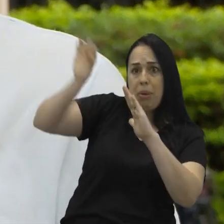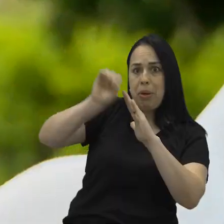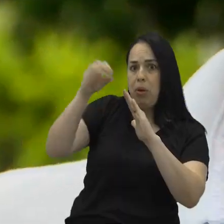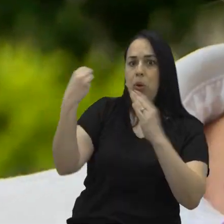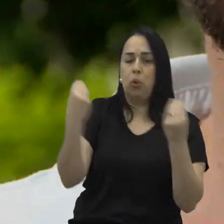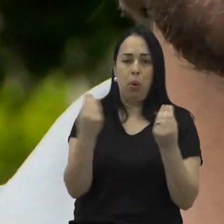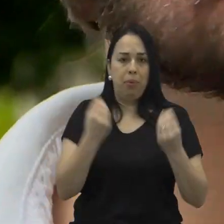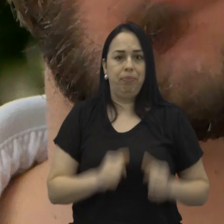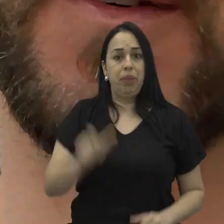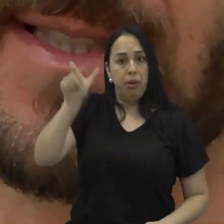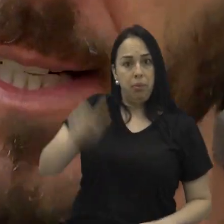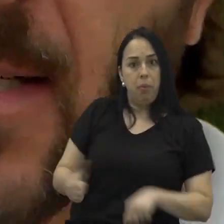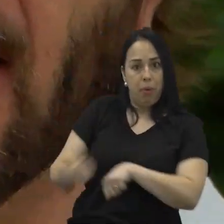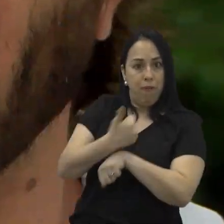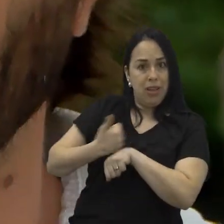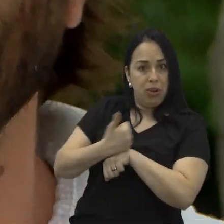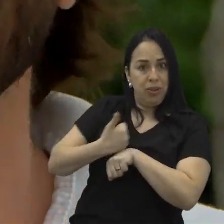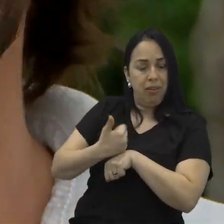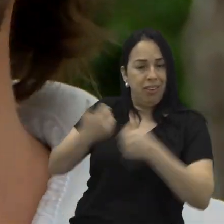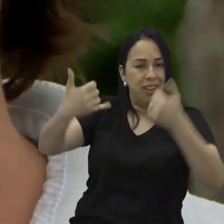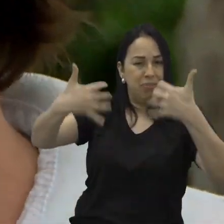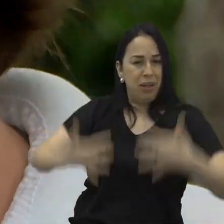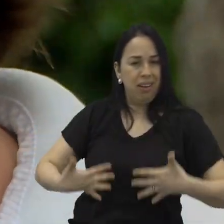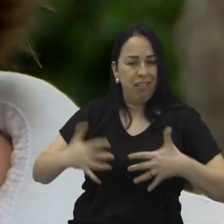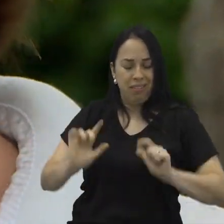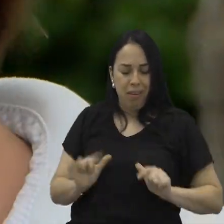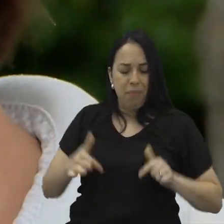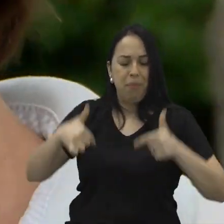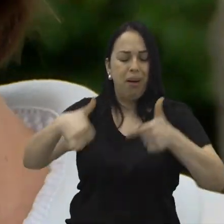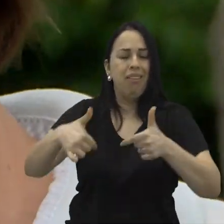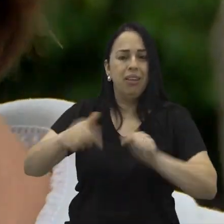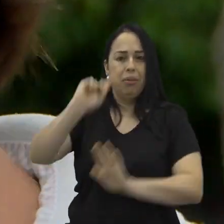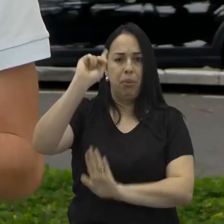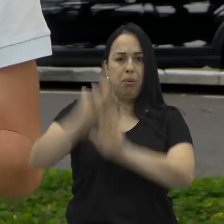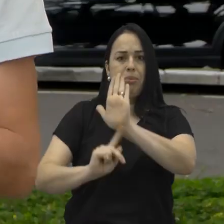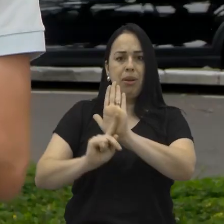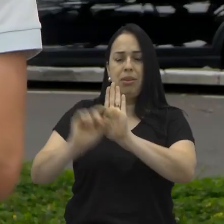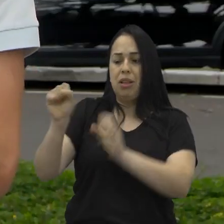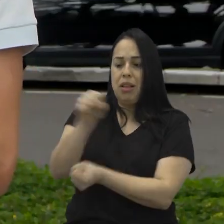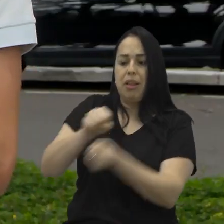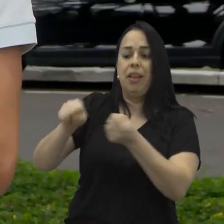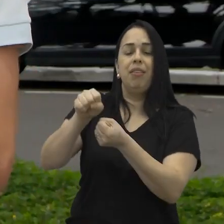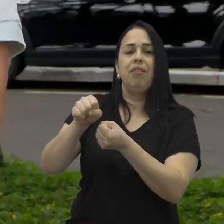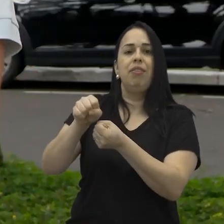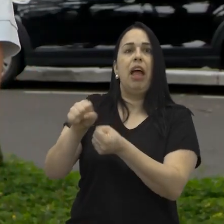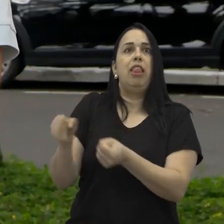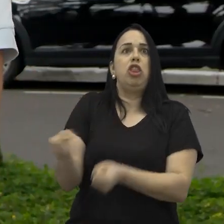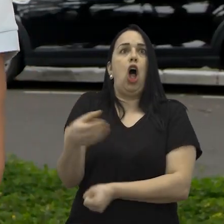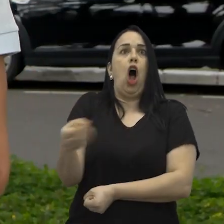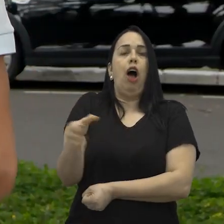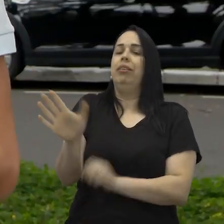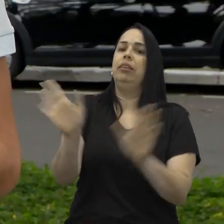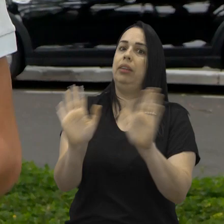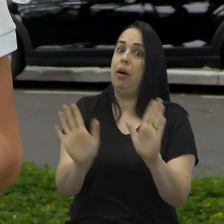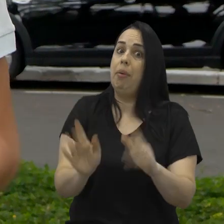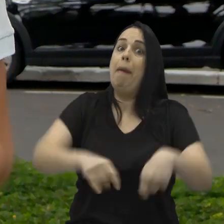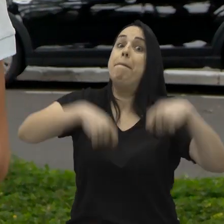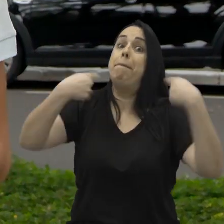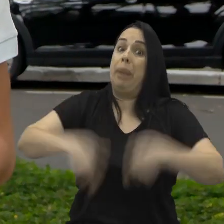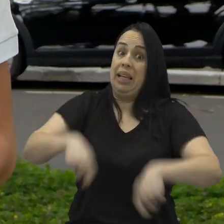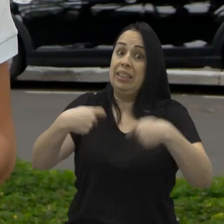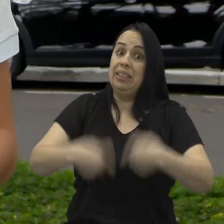energia para o ambientalista projetos e ações sustentáveis não são mais uma tendência mas